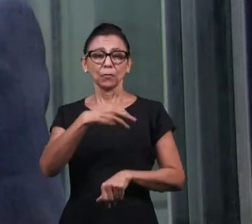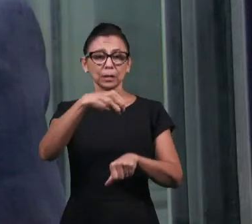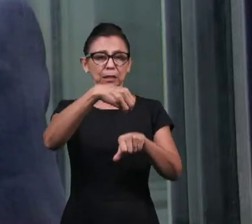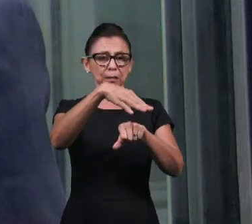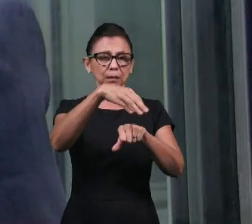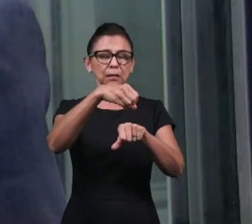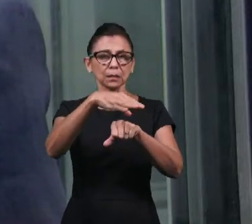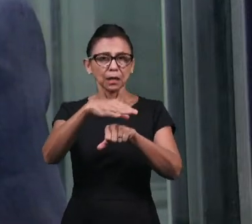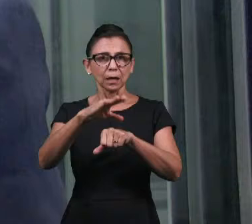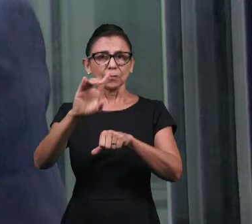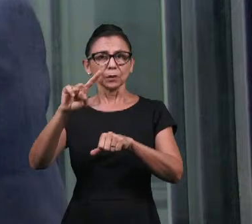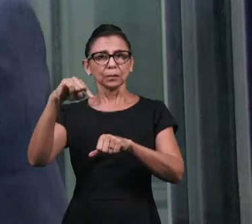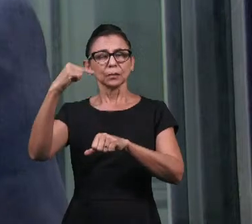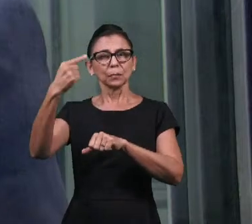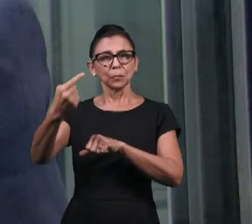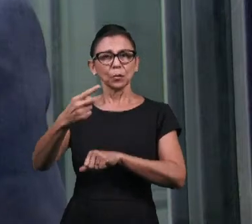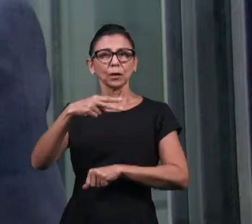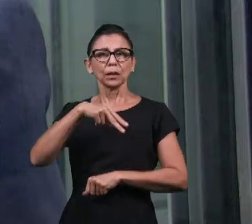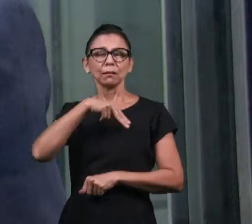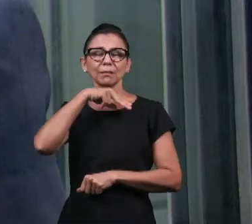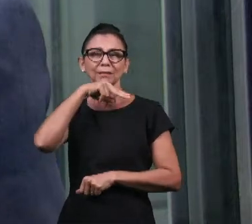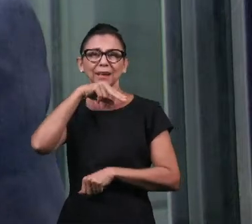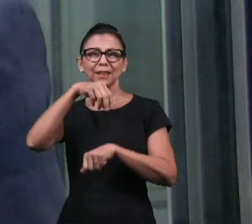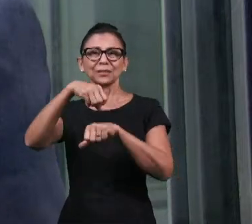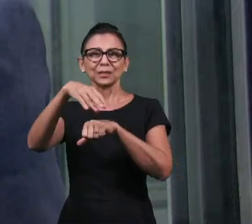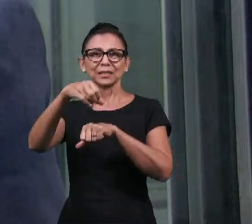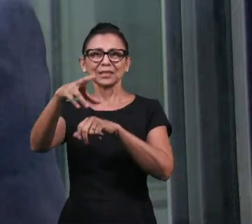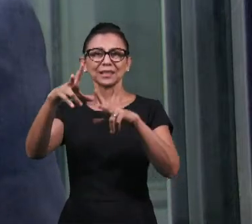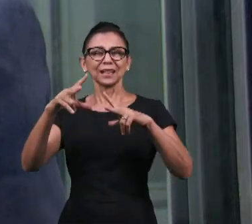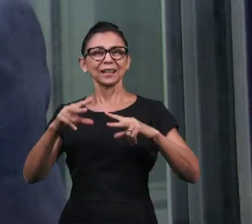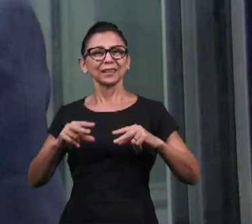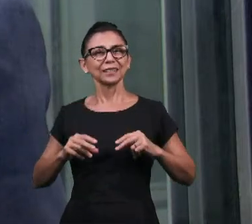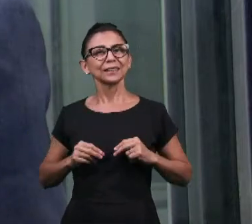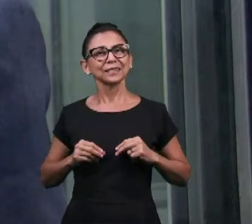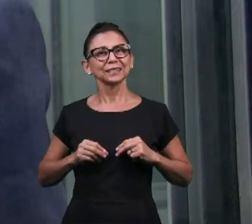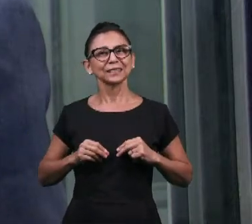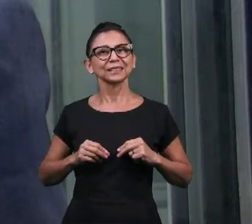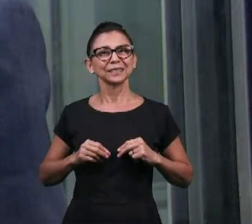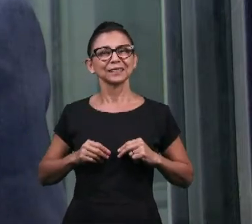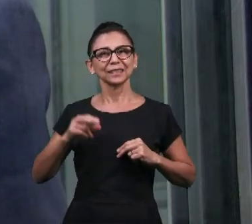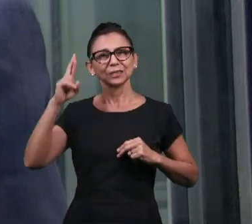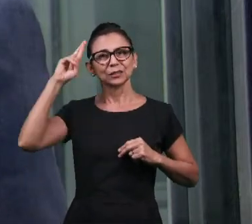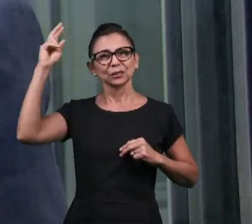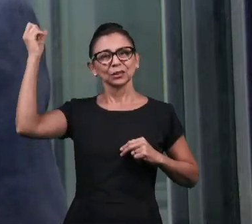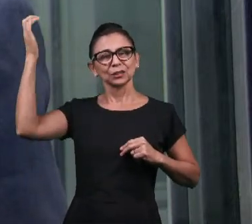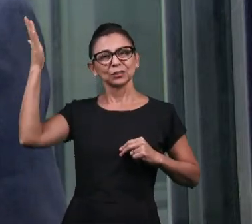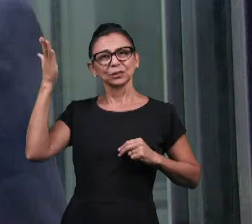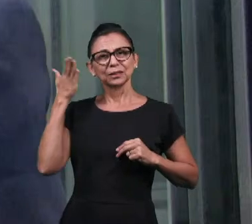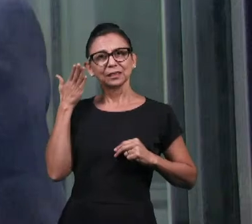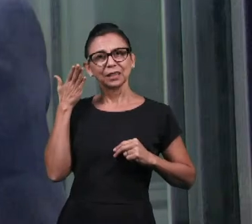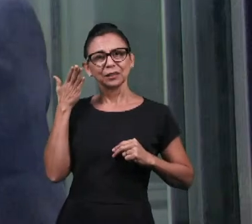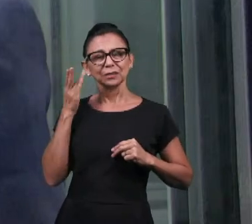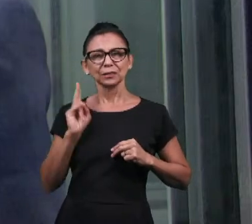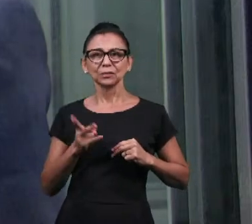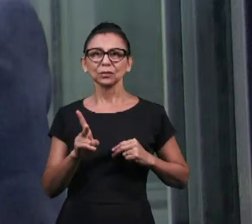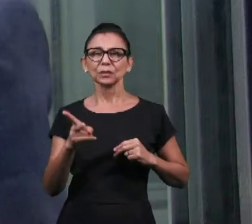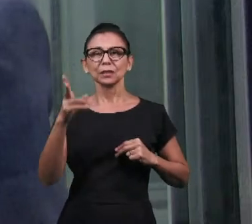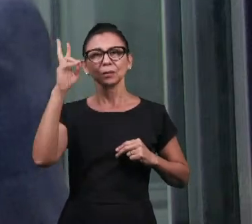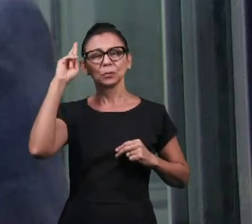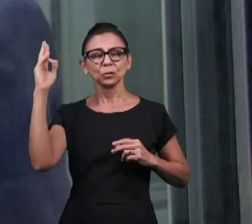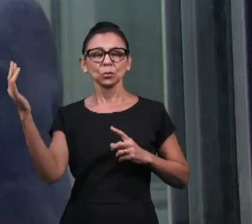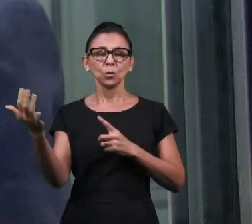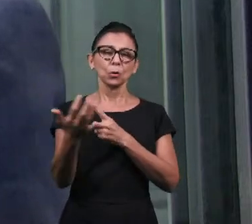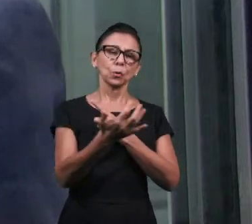aos nossos netos a herança que o Senhor deu, e guardados assim continuemos a ser pelo Senhor. Então